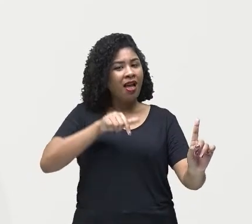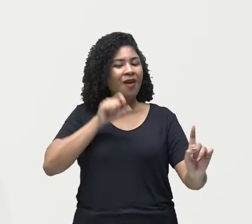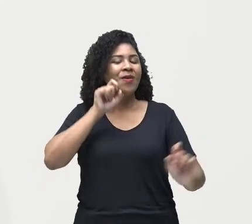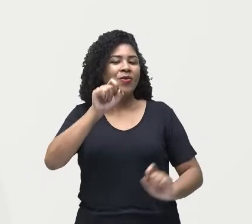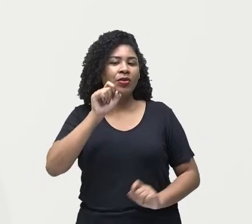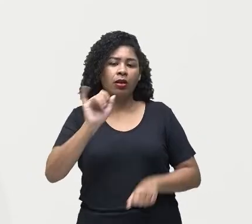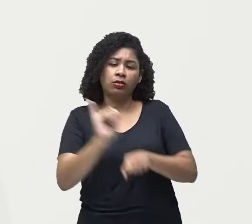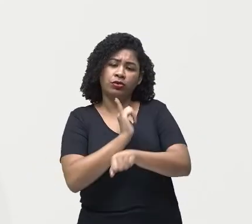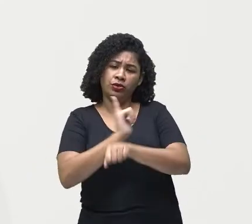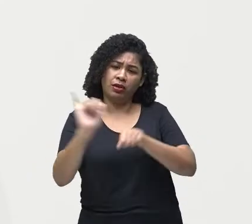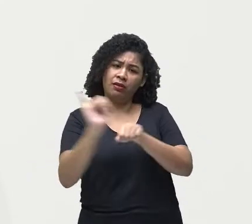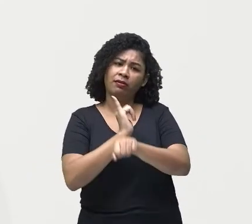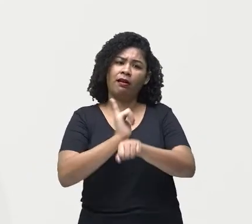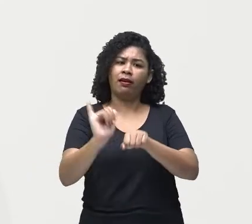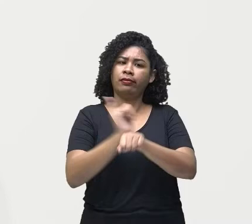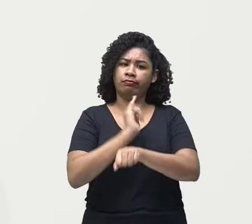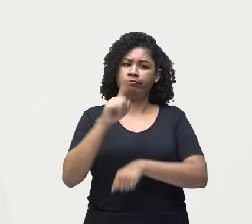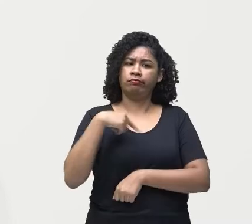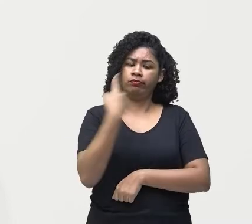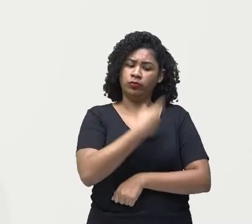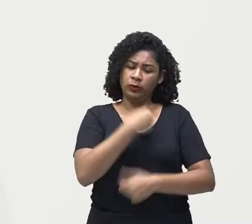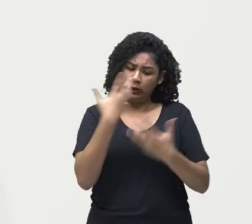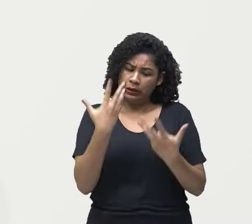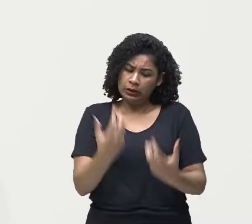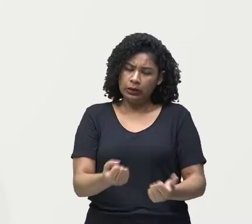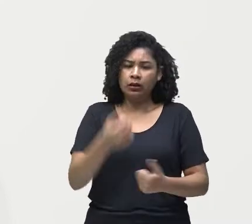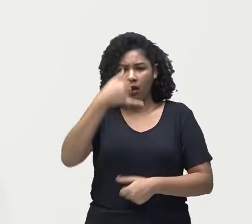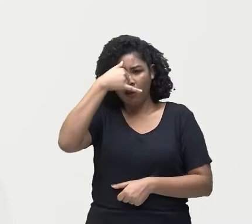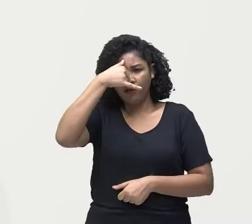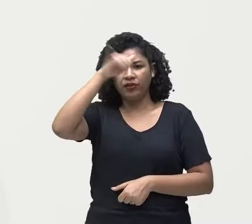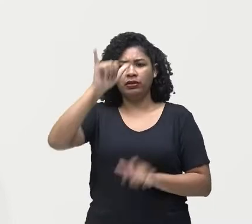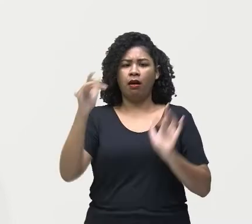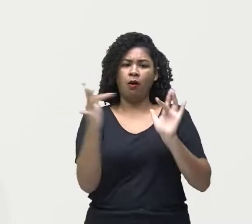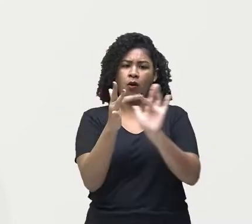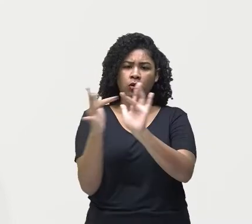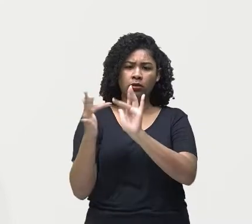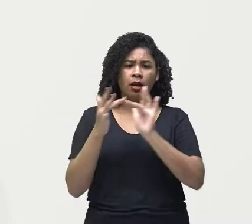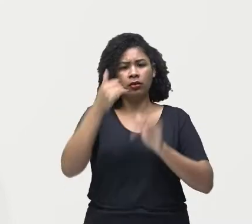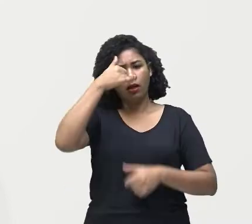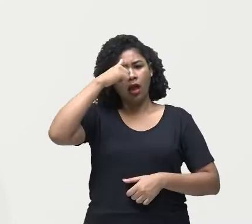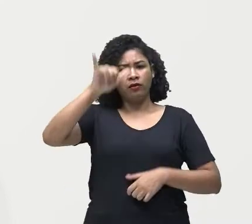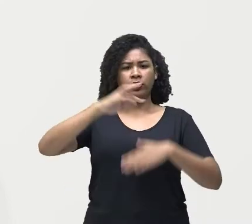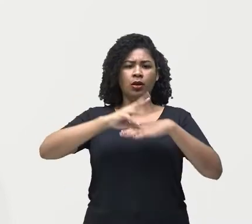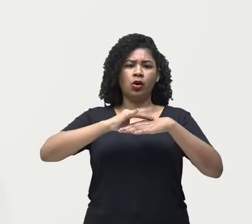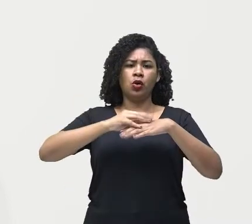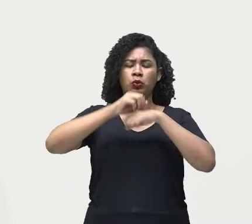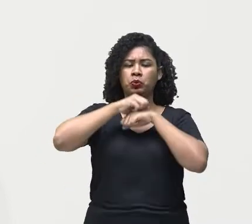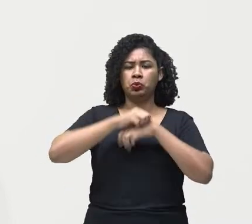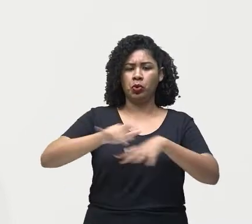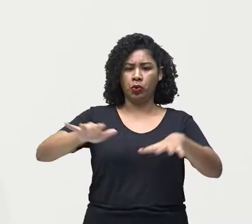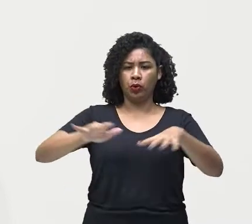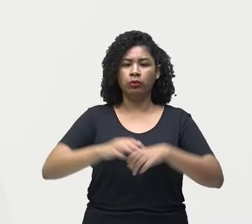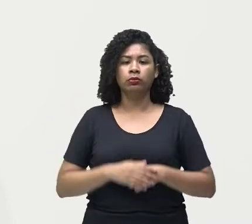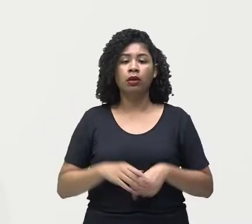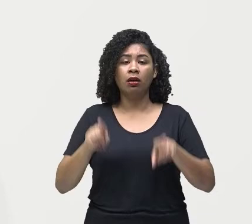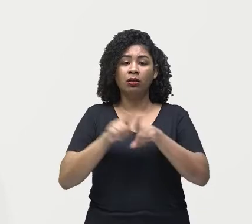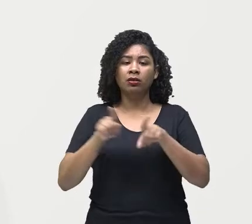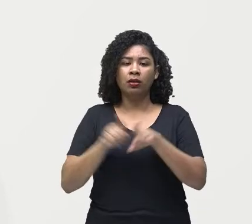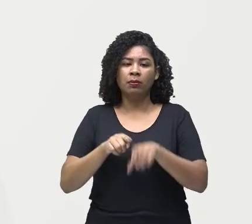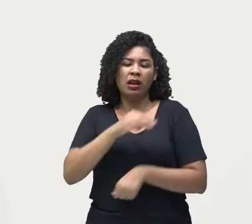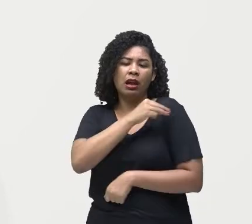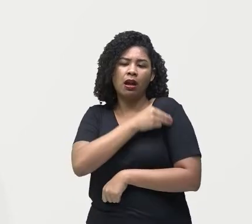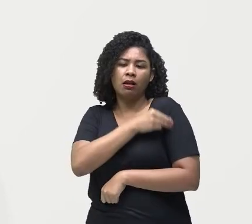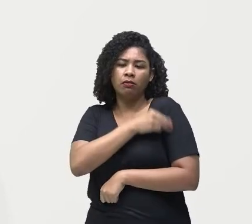foram adotadas para evitar a proliferação dessa doença. A outra é o uso de álcool em